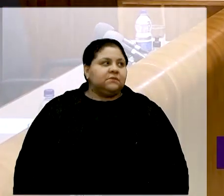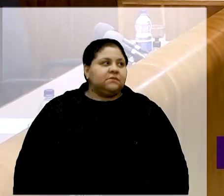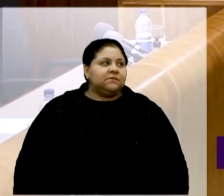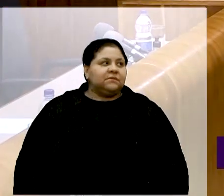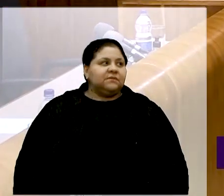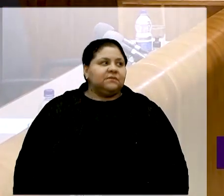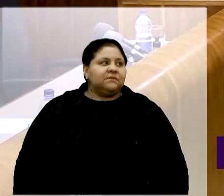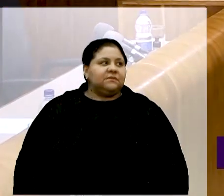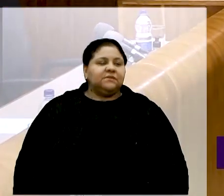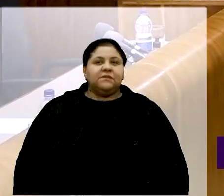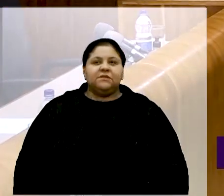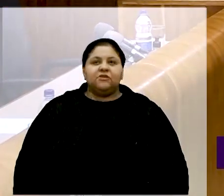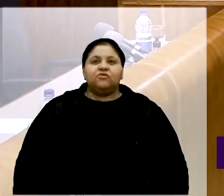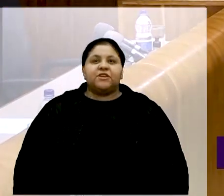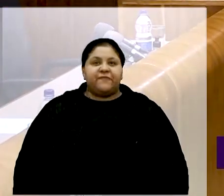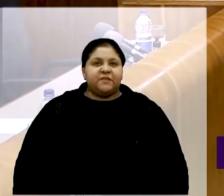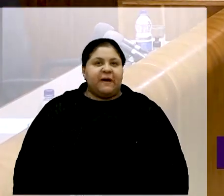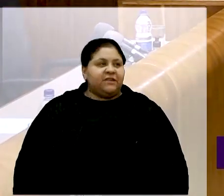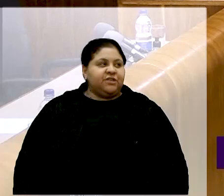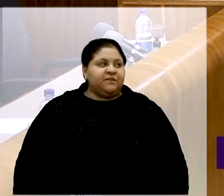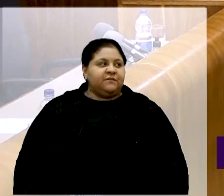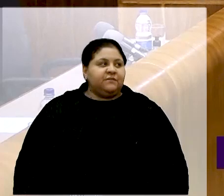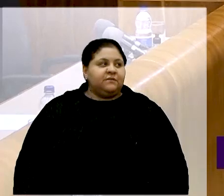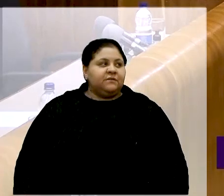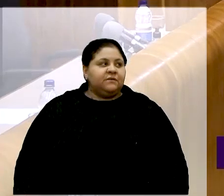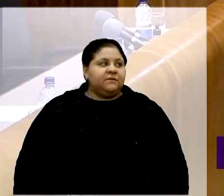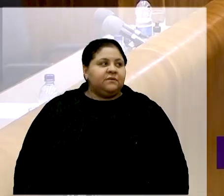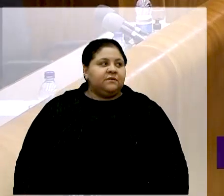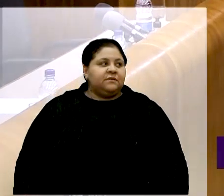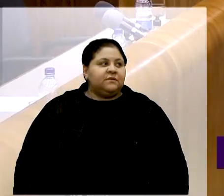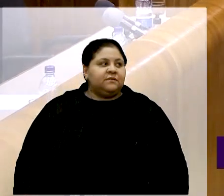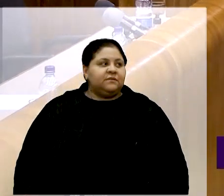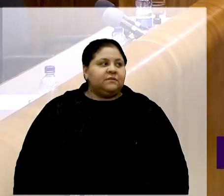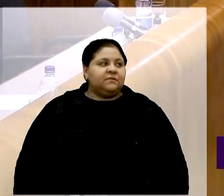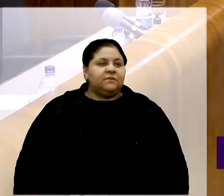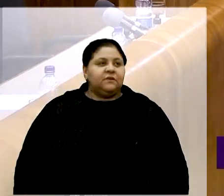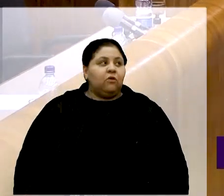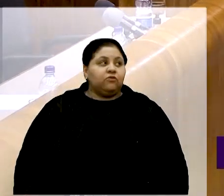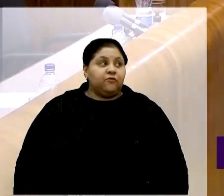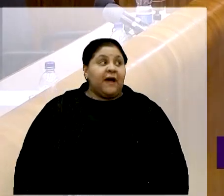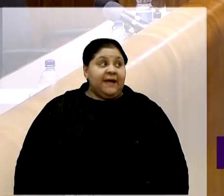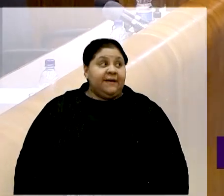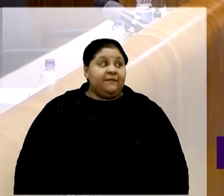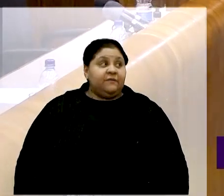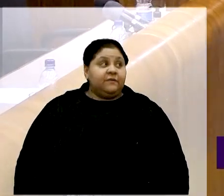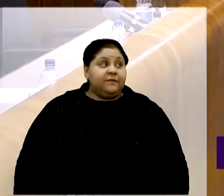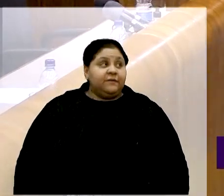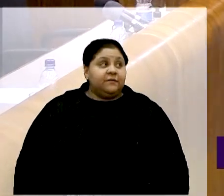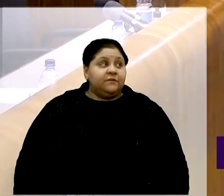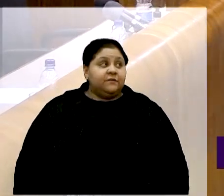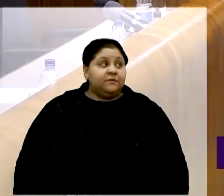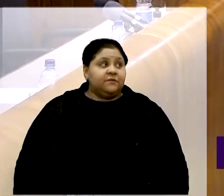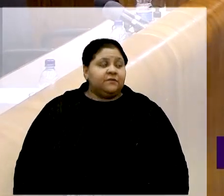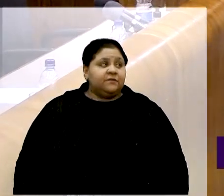Xangô, caô cabecilê, que arremessou 7 pedreiras.